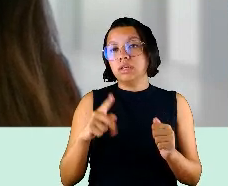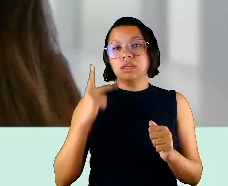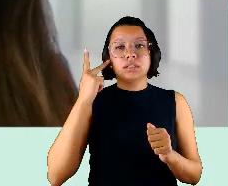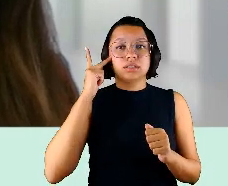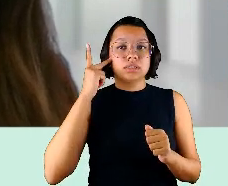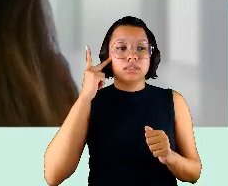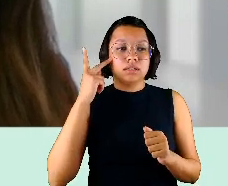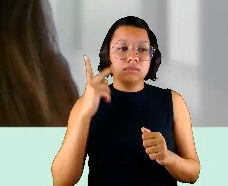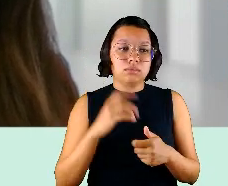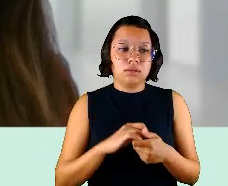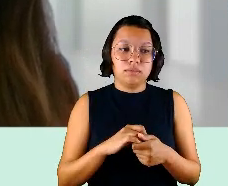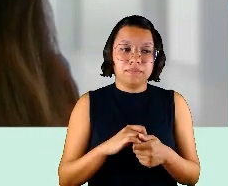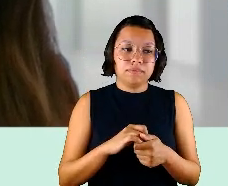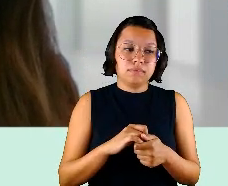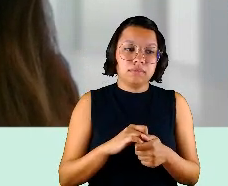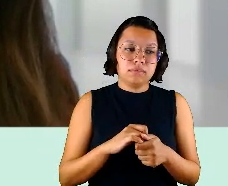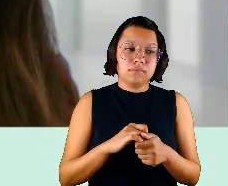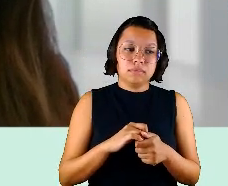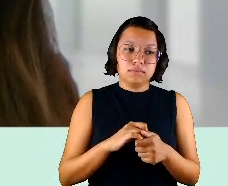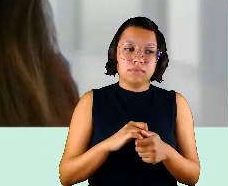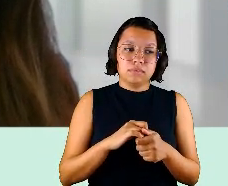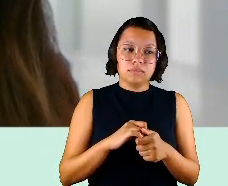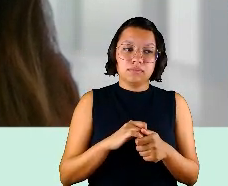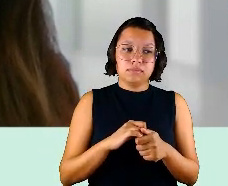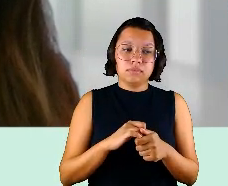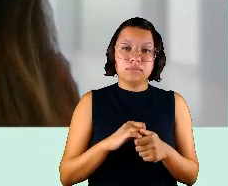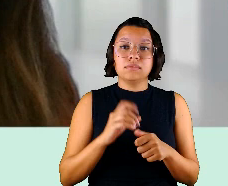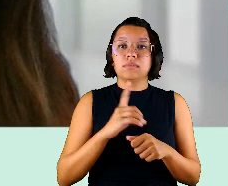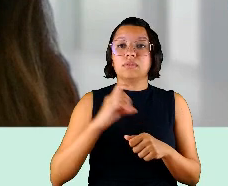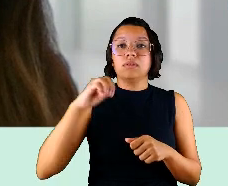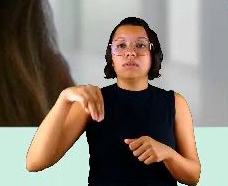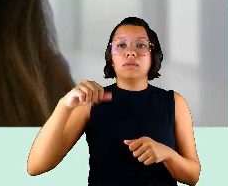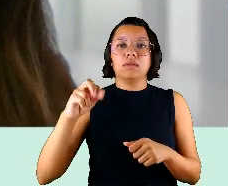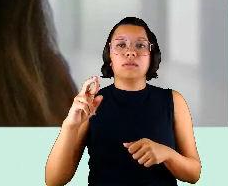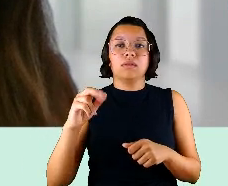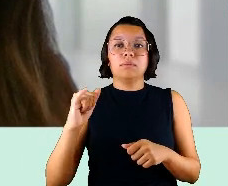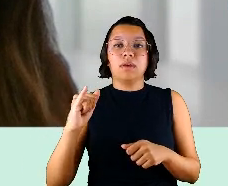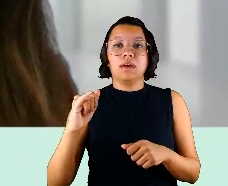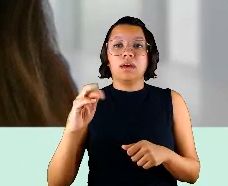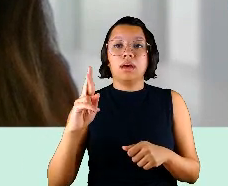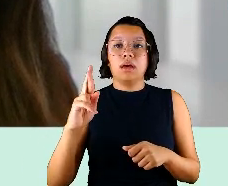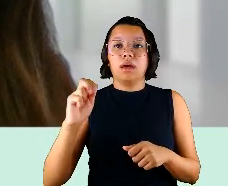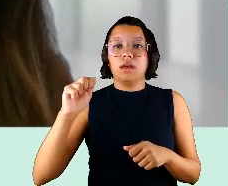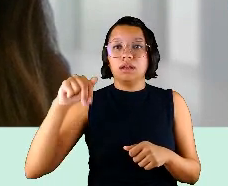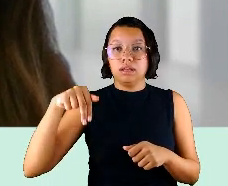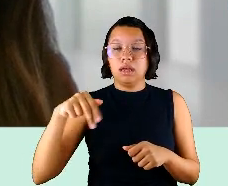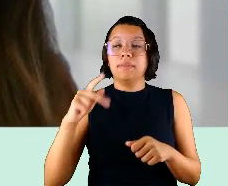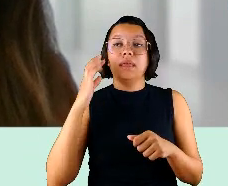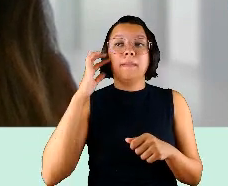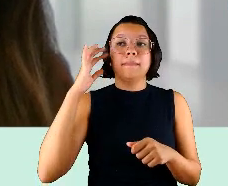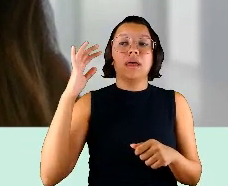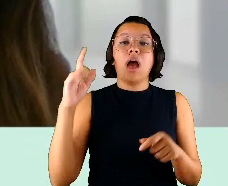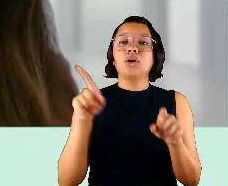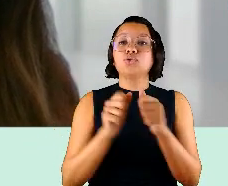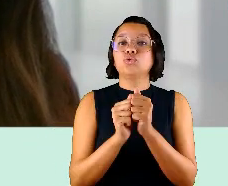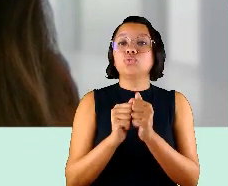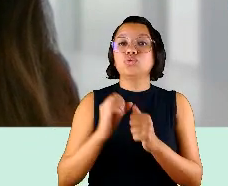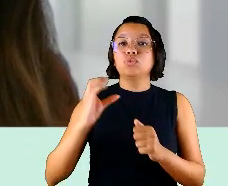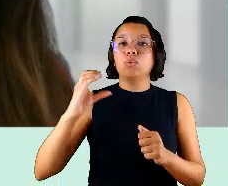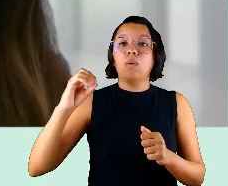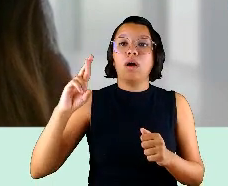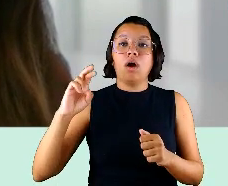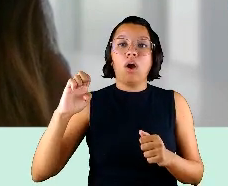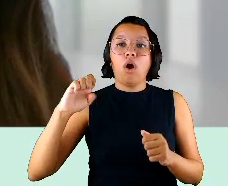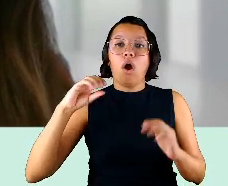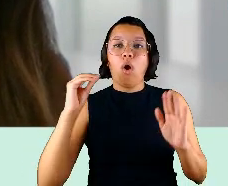Paulo, que o doutor Mairan tem pensado, né, junto com a CORE, de fixar essas